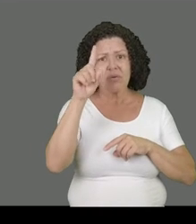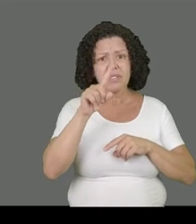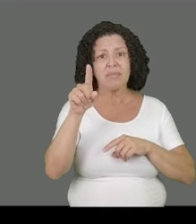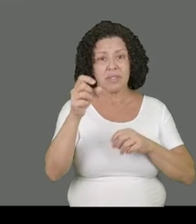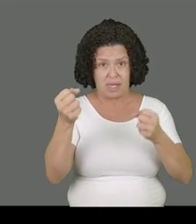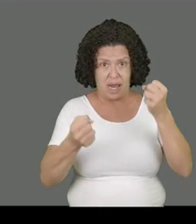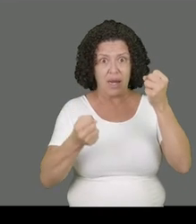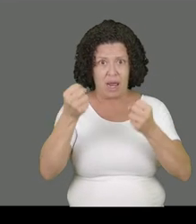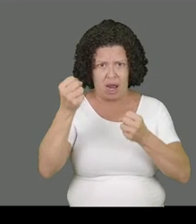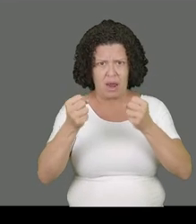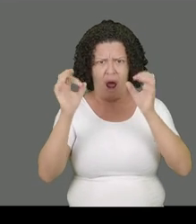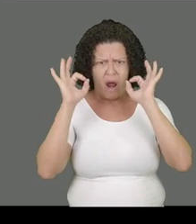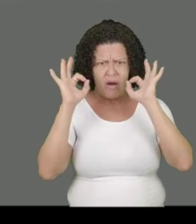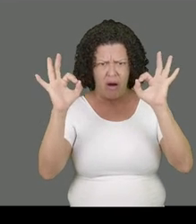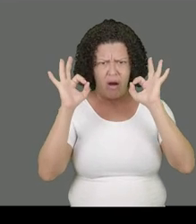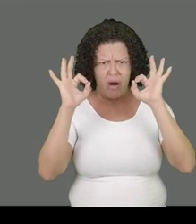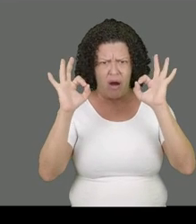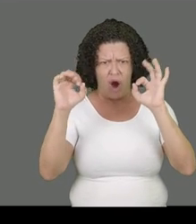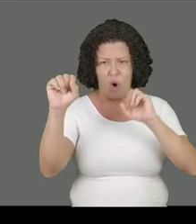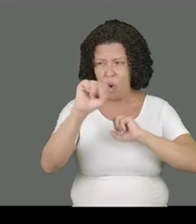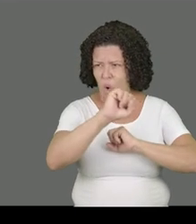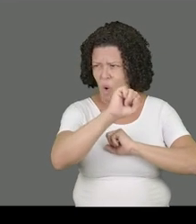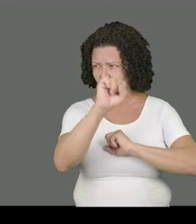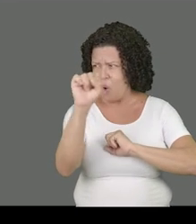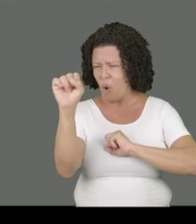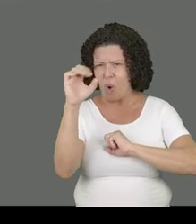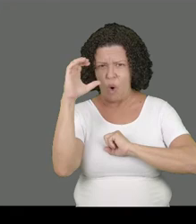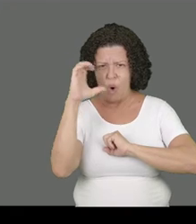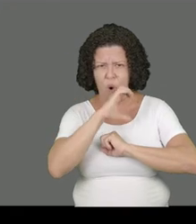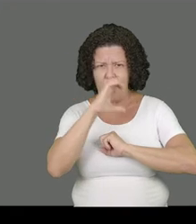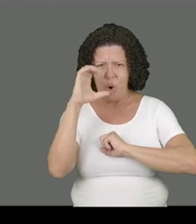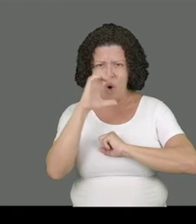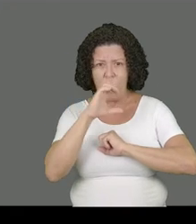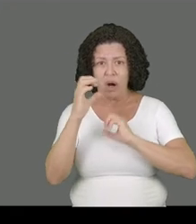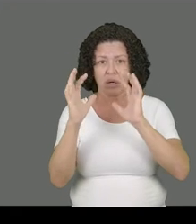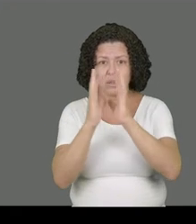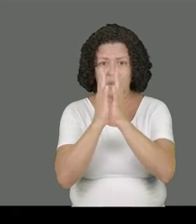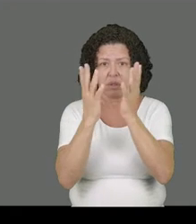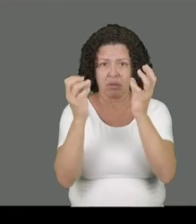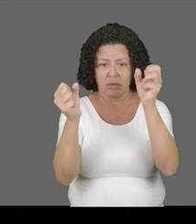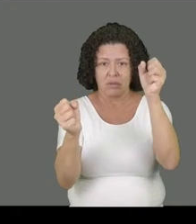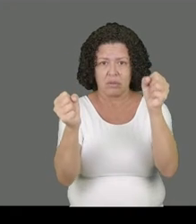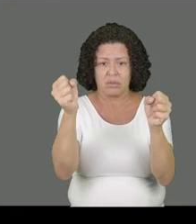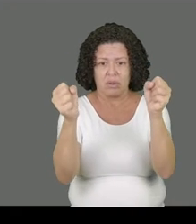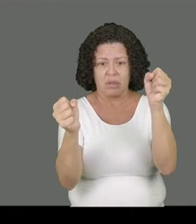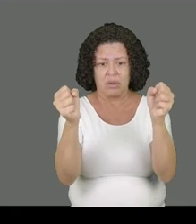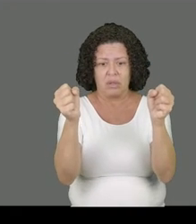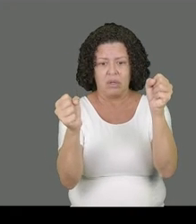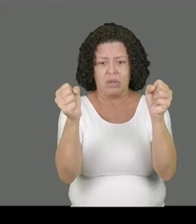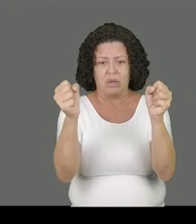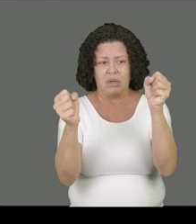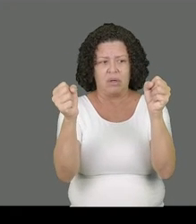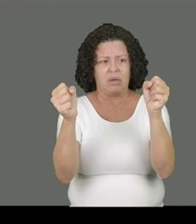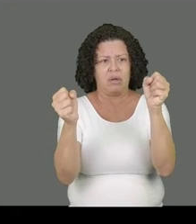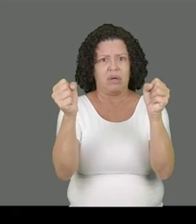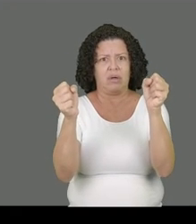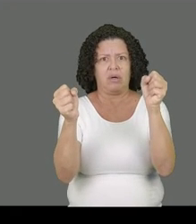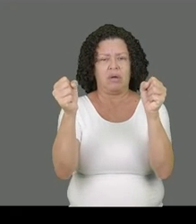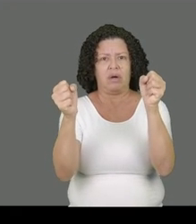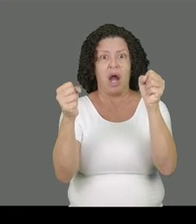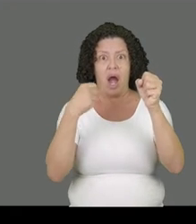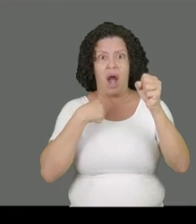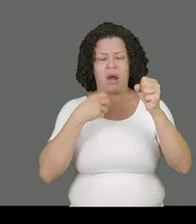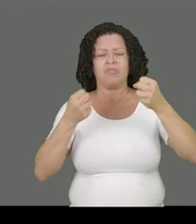Mas a gente não sabe se aquele veículo com um motor tão potente, nas nossas mãos, de repente na